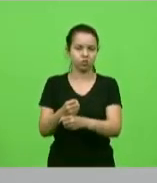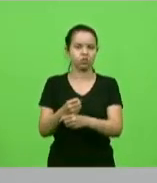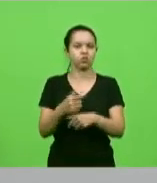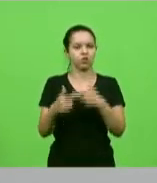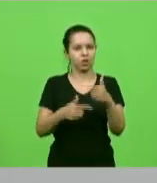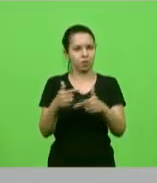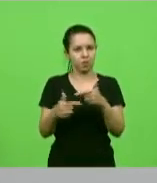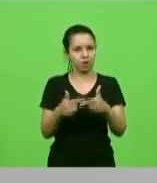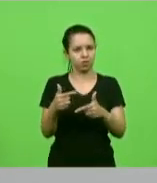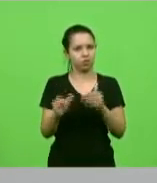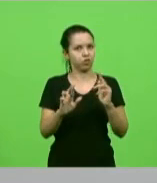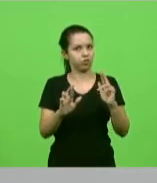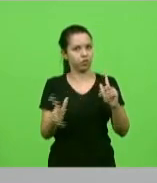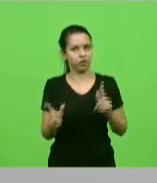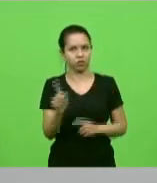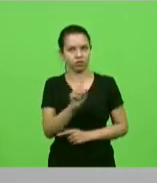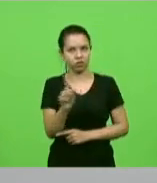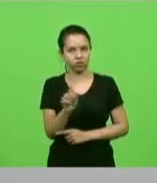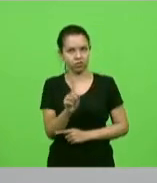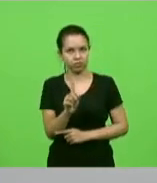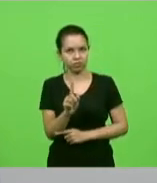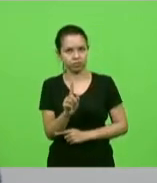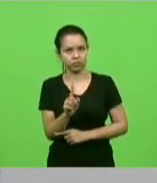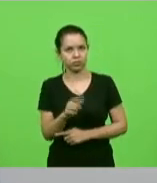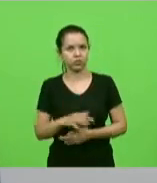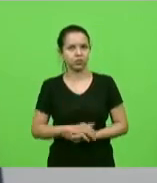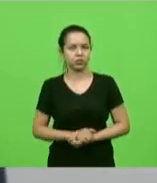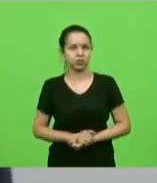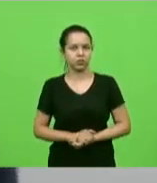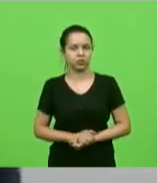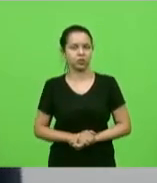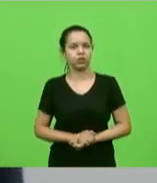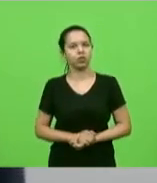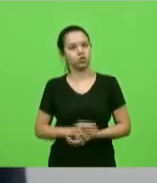existe diferenciação nenhuma. Até porque, como